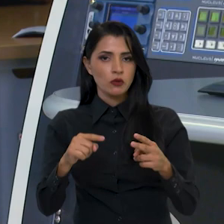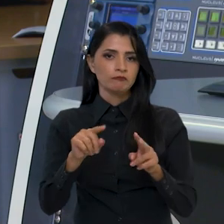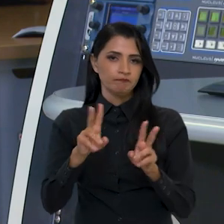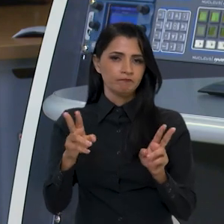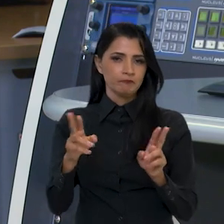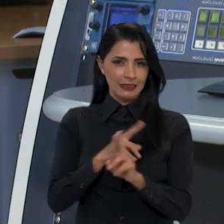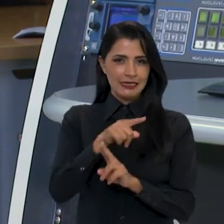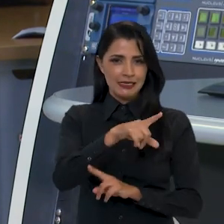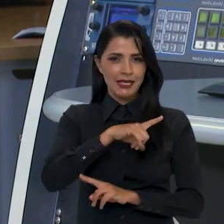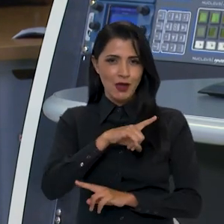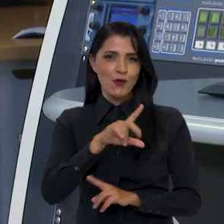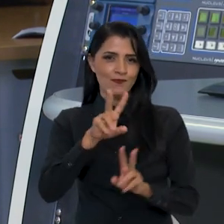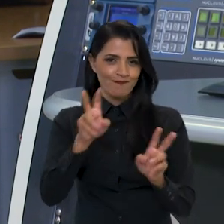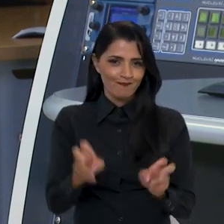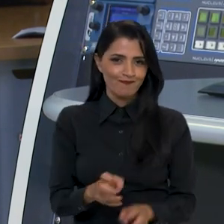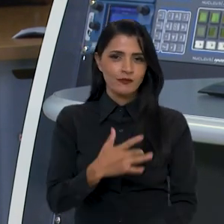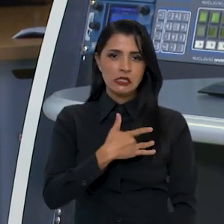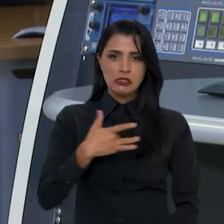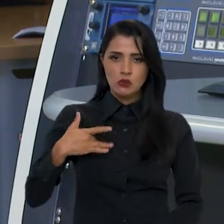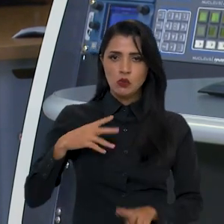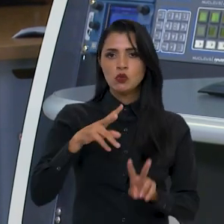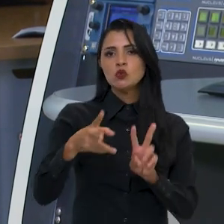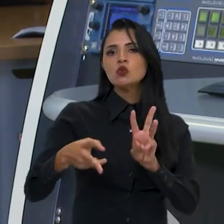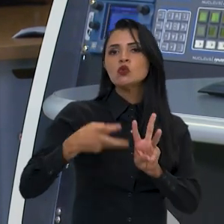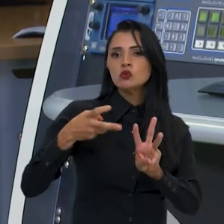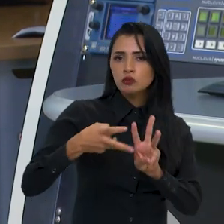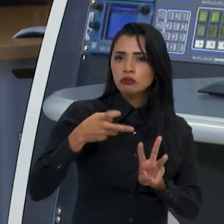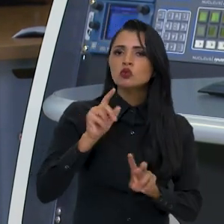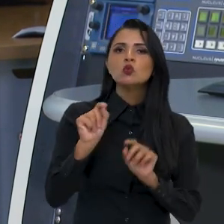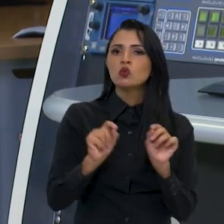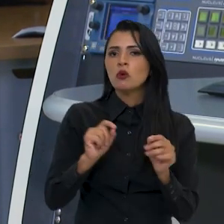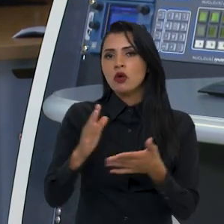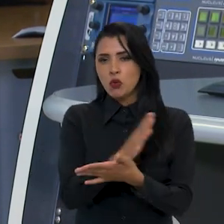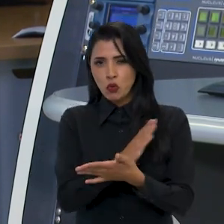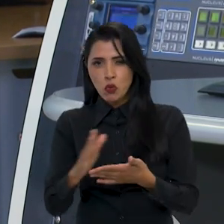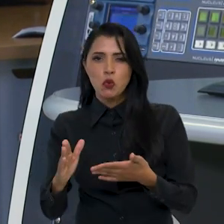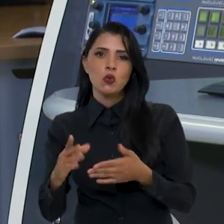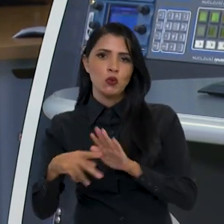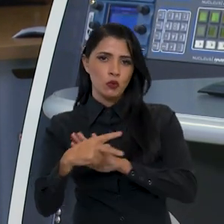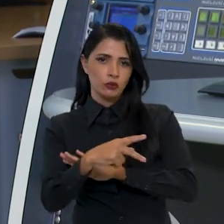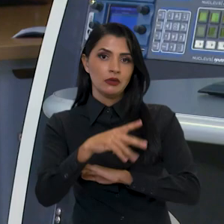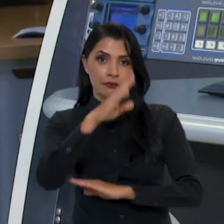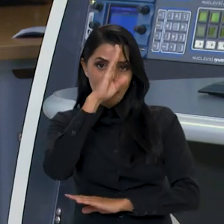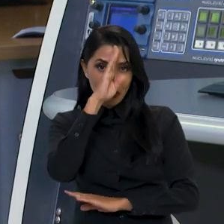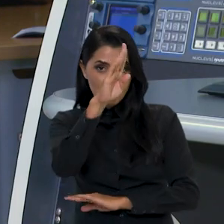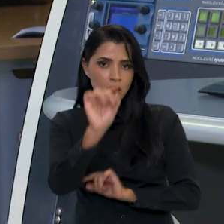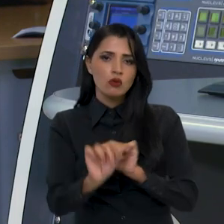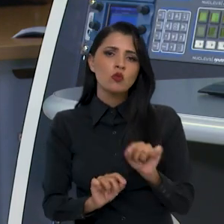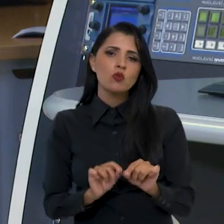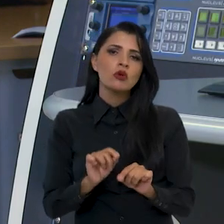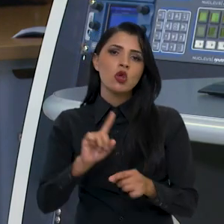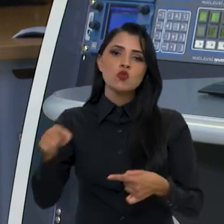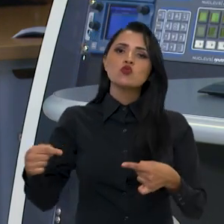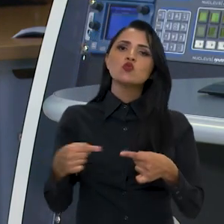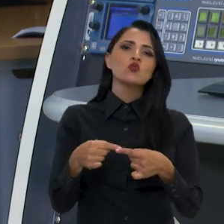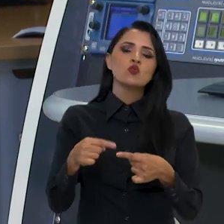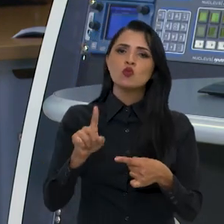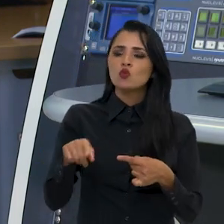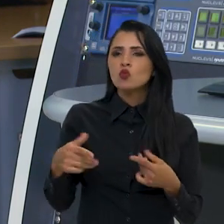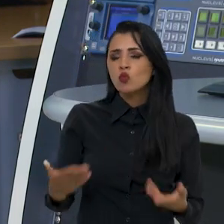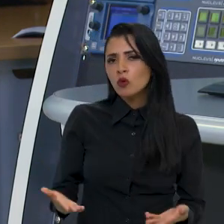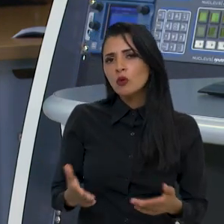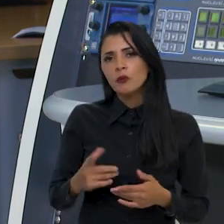aspectos em relação à saúde indígena, aliás, alguns aspectos que a tornam prioritária. Um